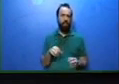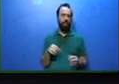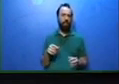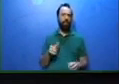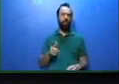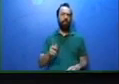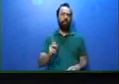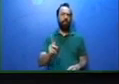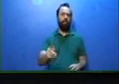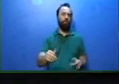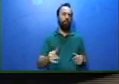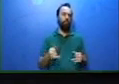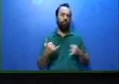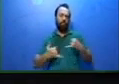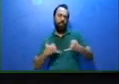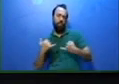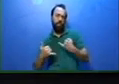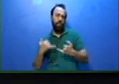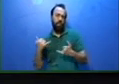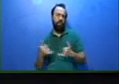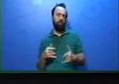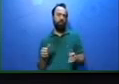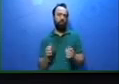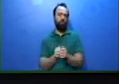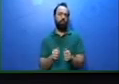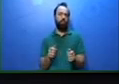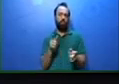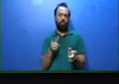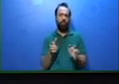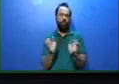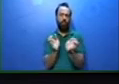Tem a ilustração aqui dele, né?